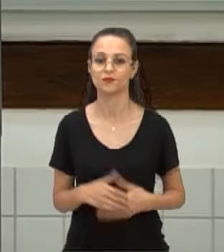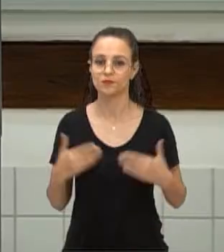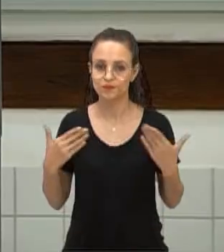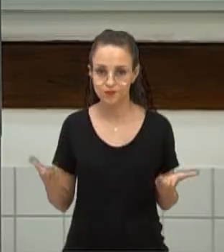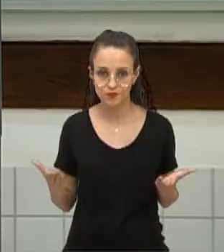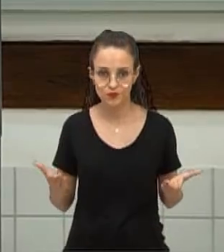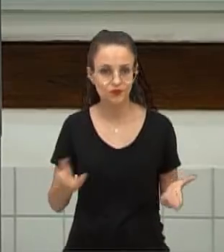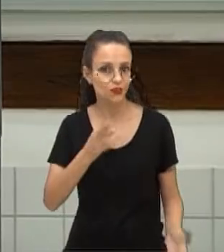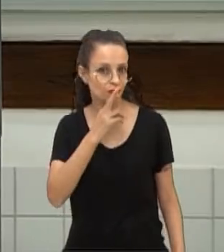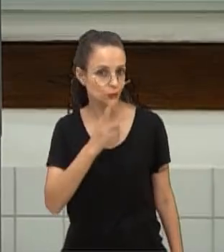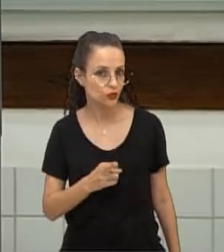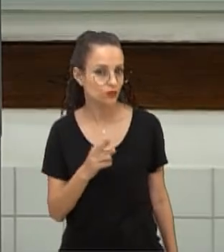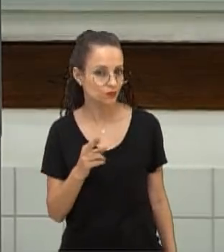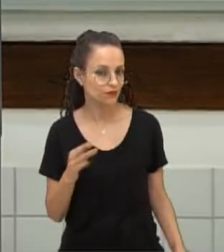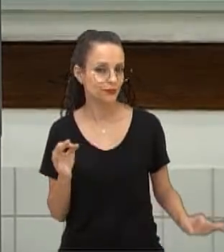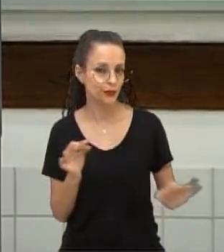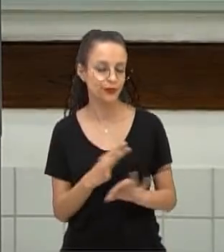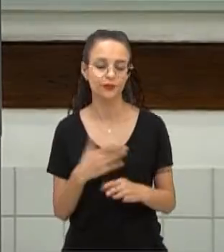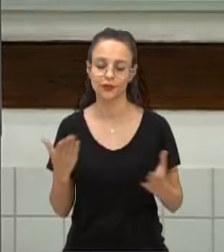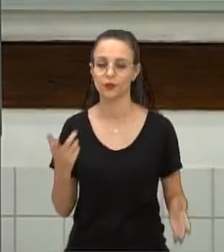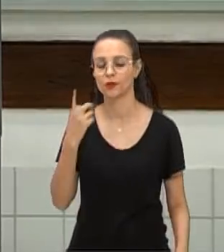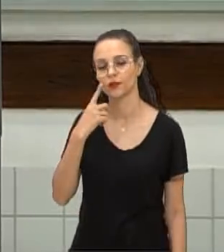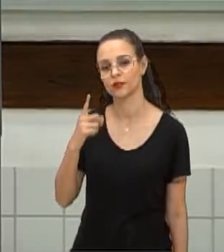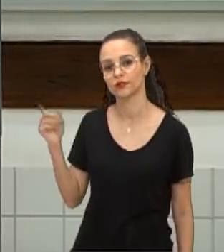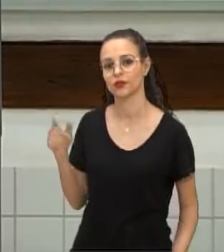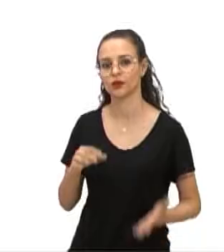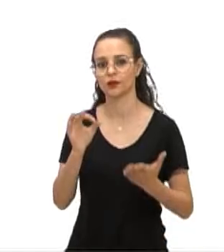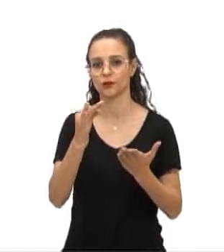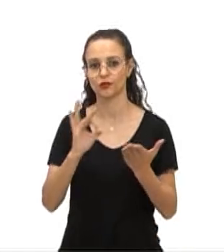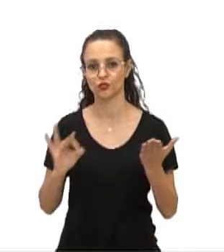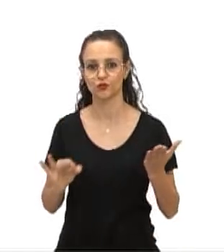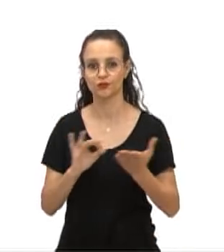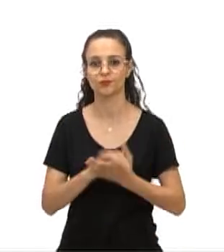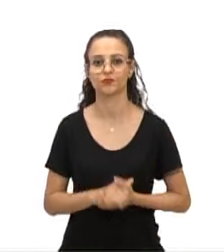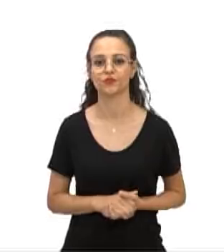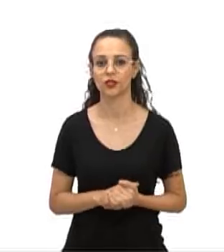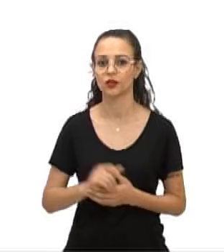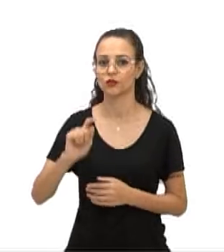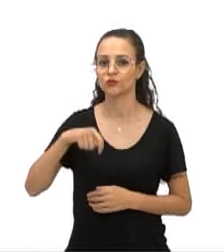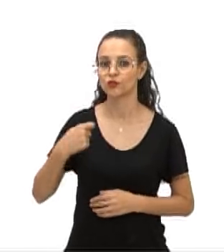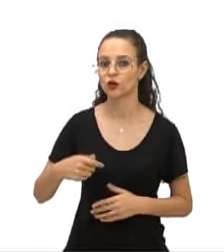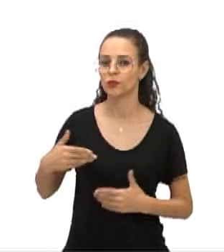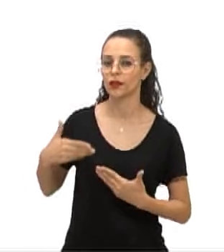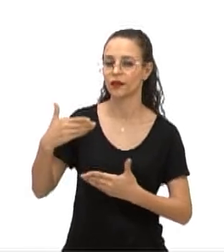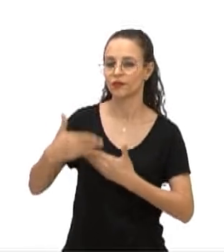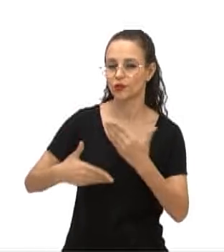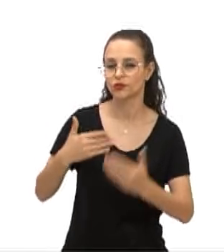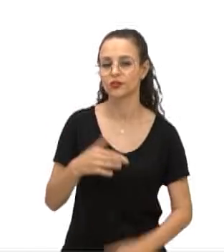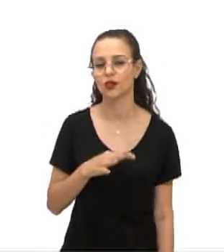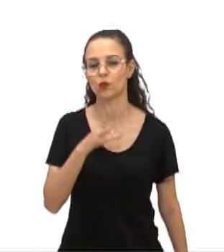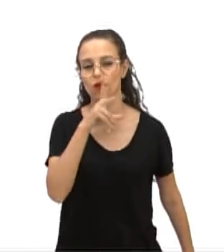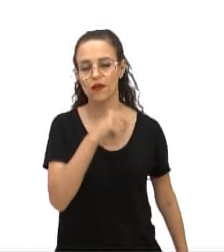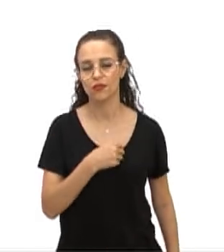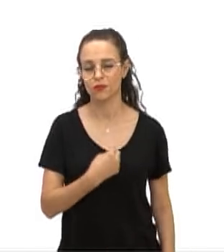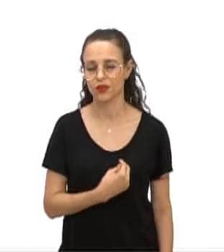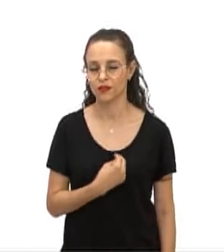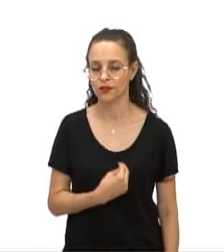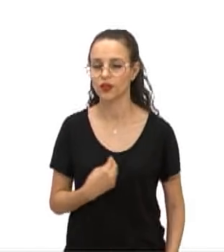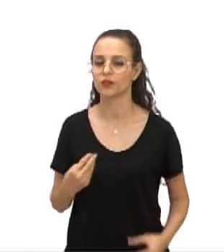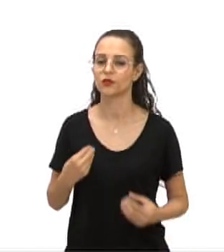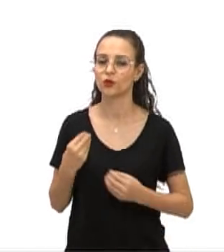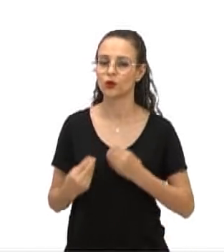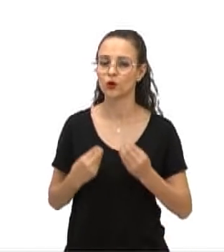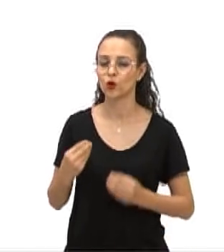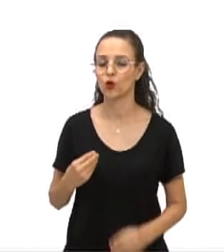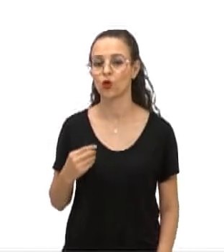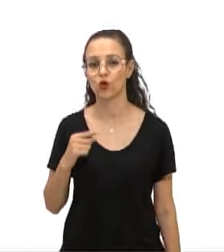E aí, pessoal, responderam? Então, olha lá, vamos corrigir aqui, ó. Sobre a evolução dos seres vivos, quais eram as ideias defendidas por Lamarck